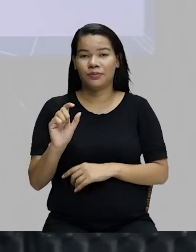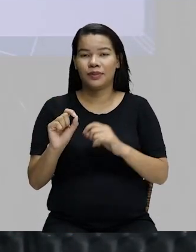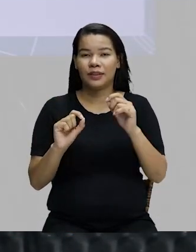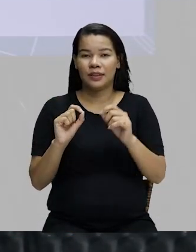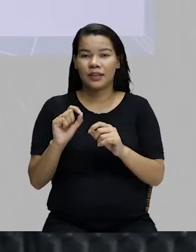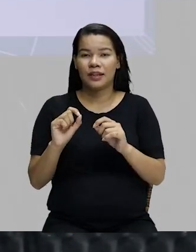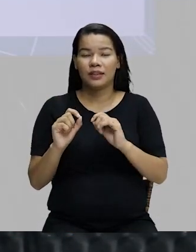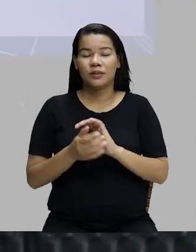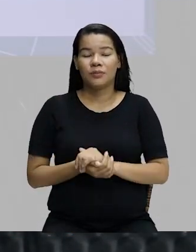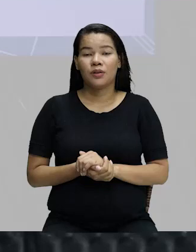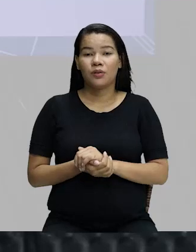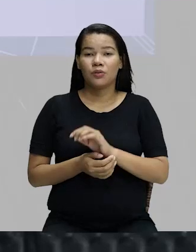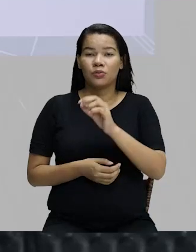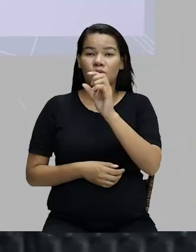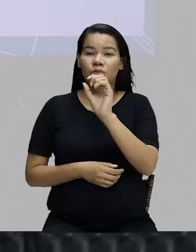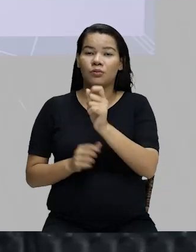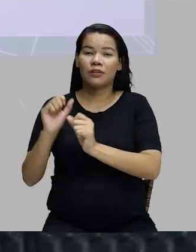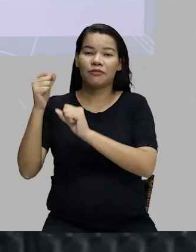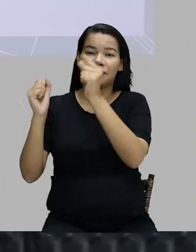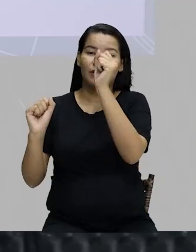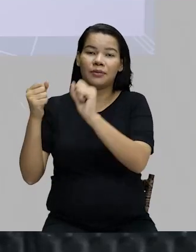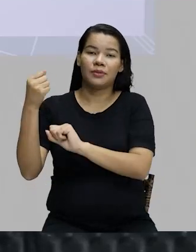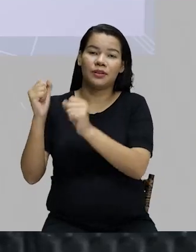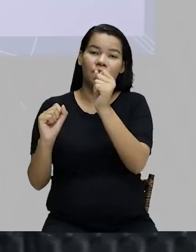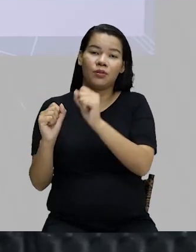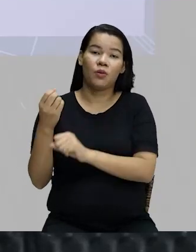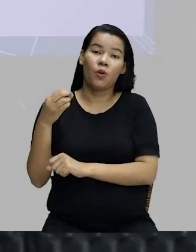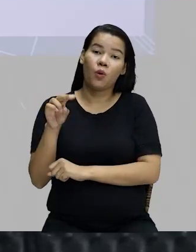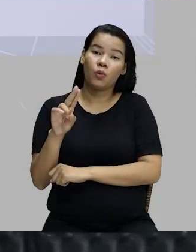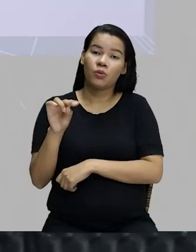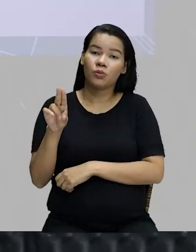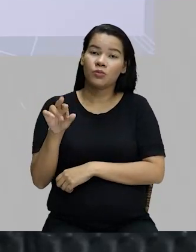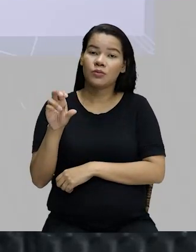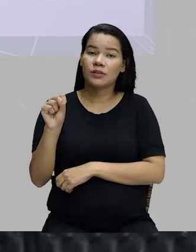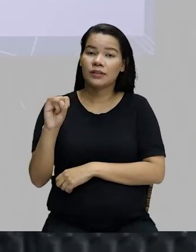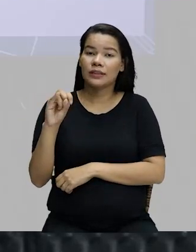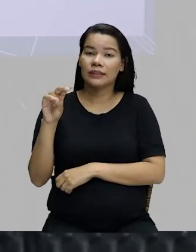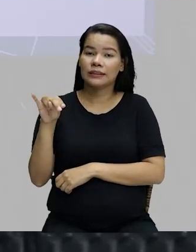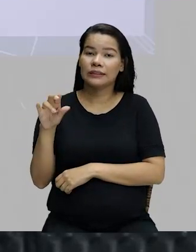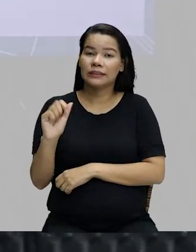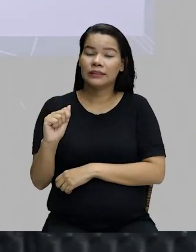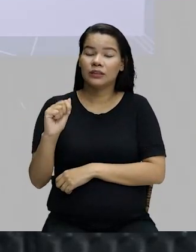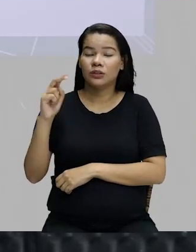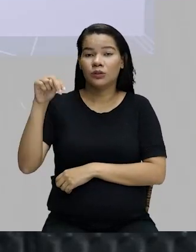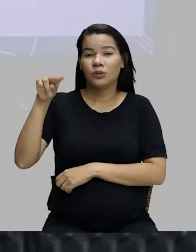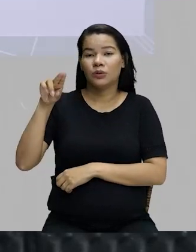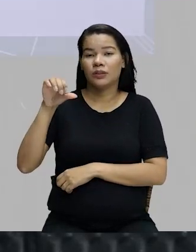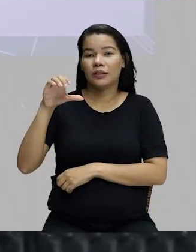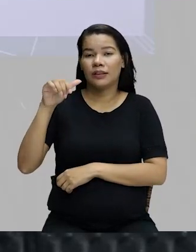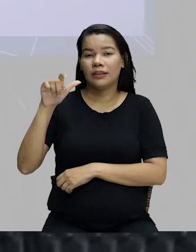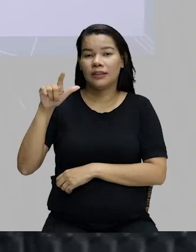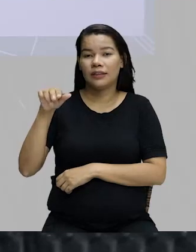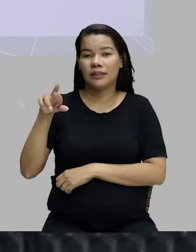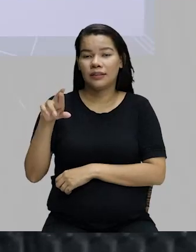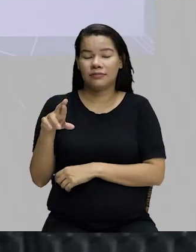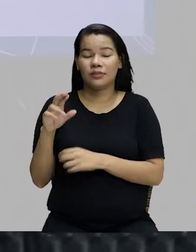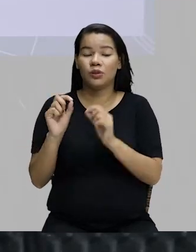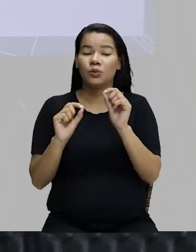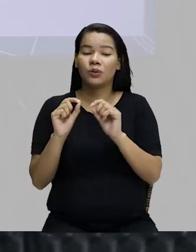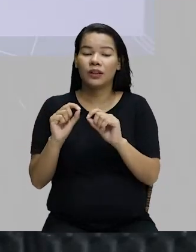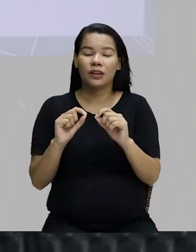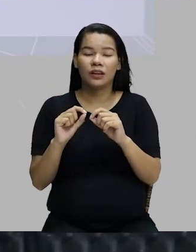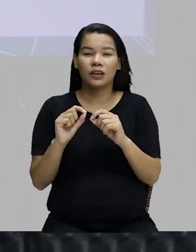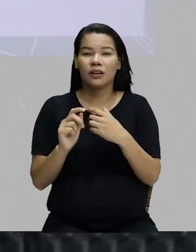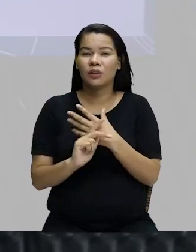foram os motivos, o que levou a esse acidente, certo? Ele está relacionado aos fenômenos